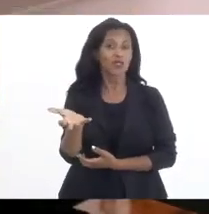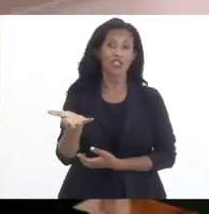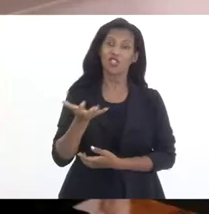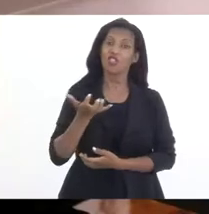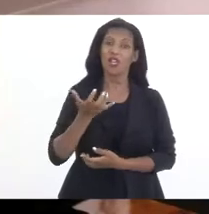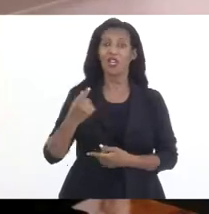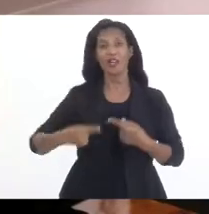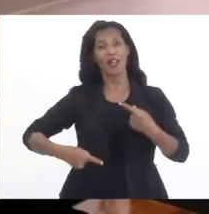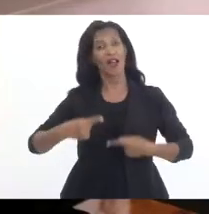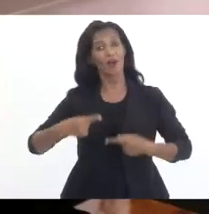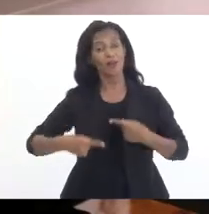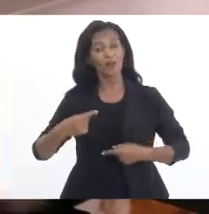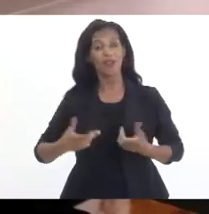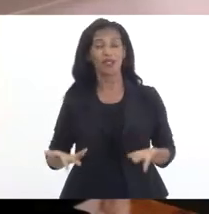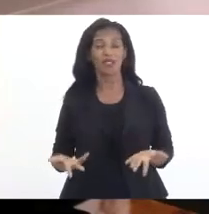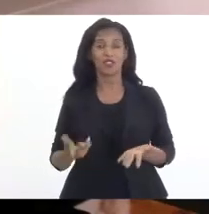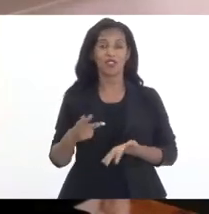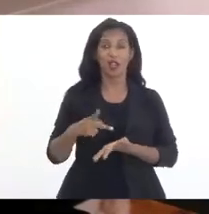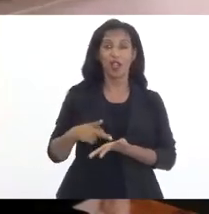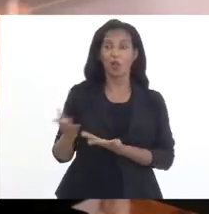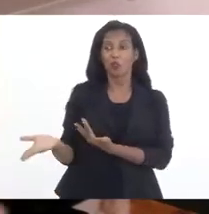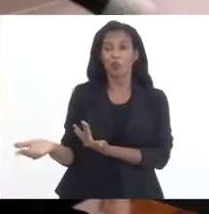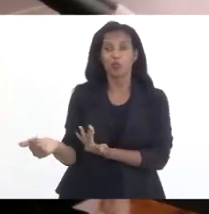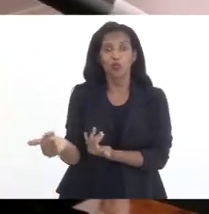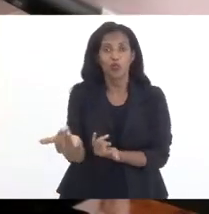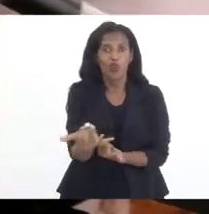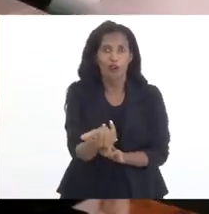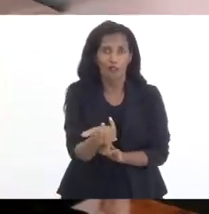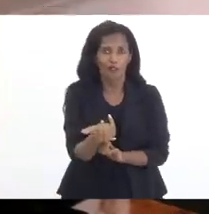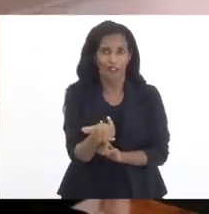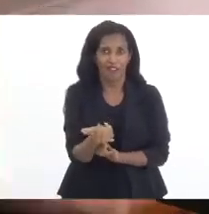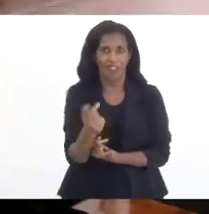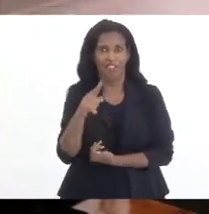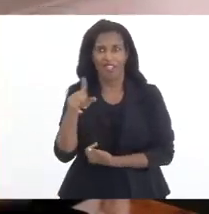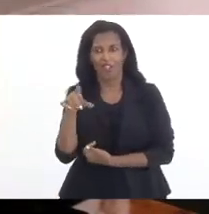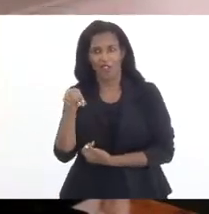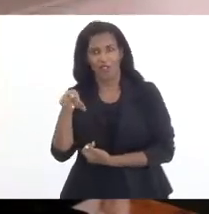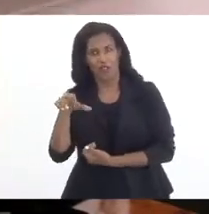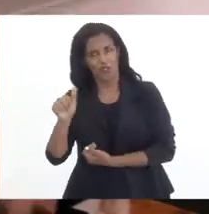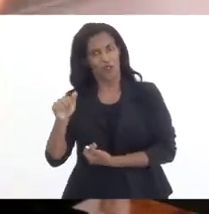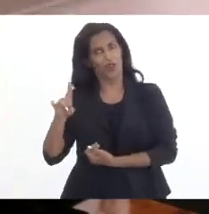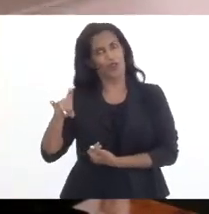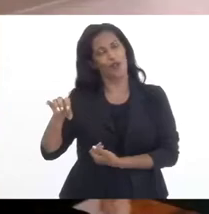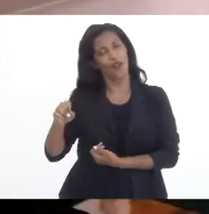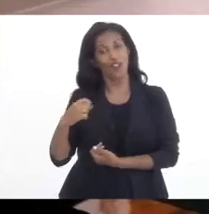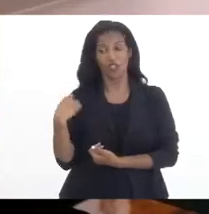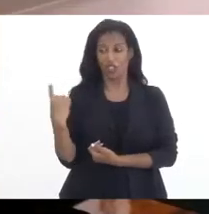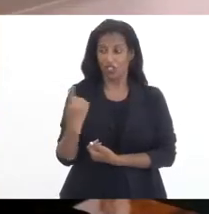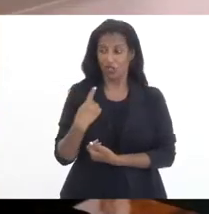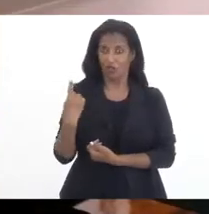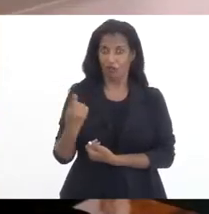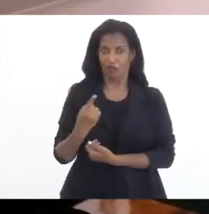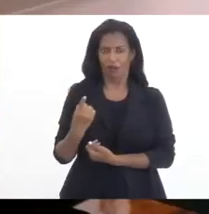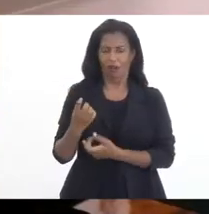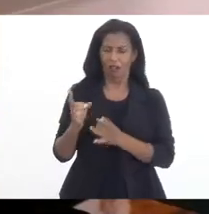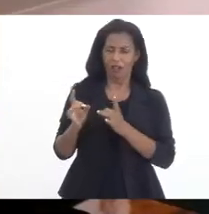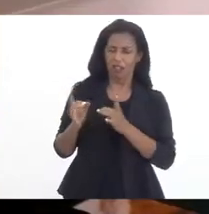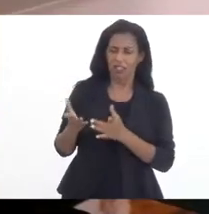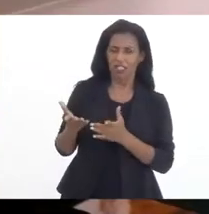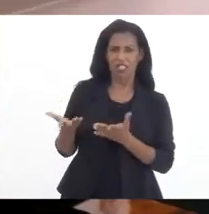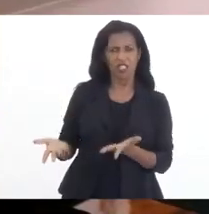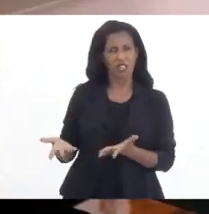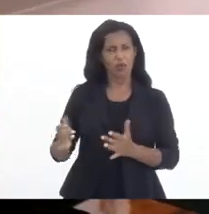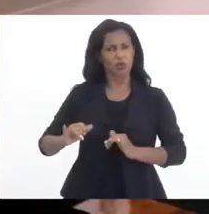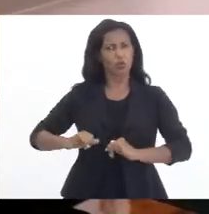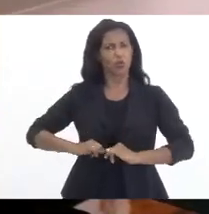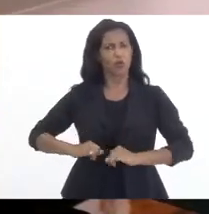a políticas afirmativas para os jovens da Zona Oeste, vai permitir que nós deixamos de